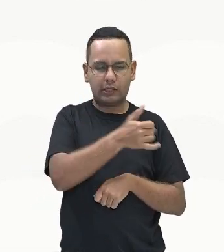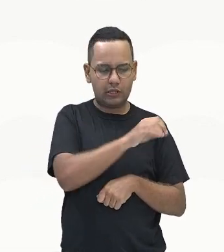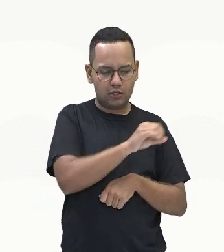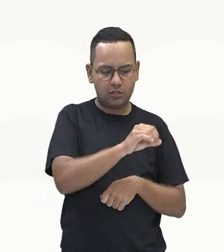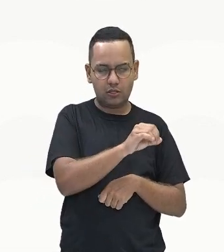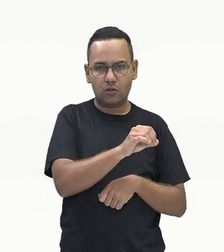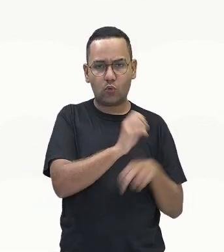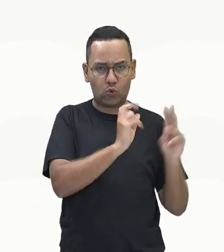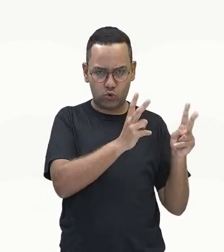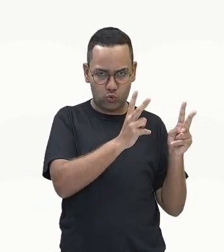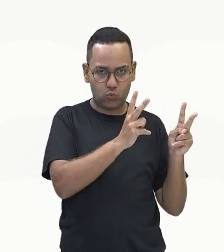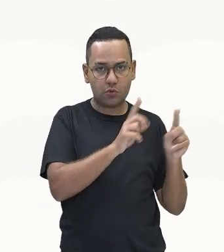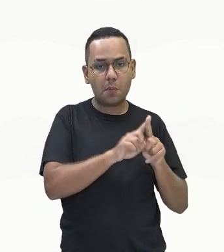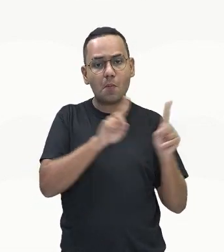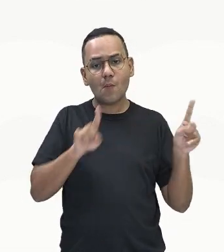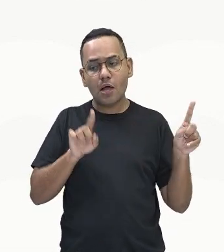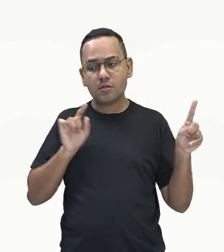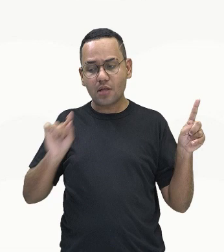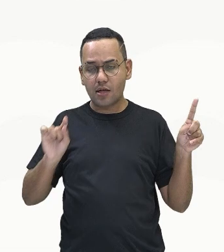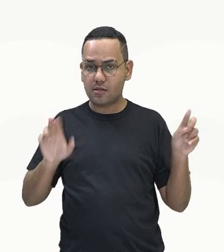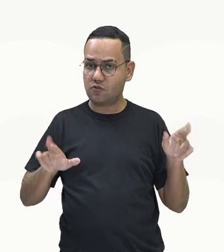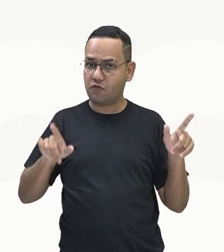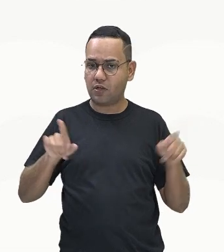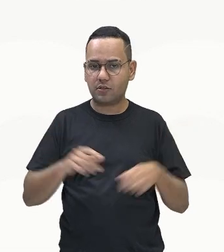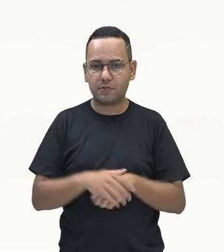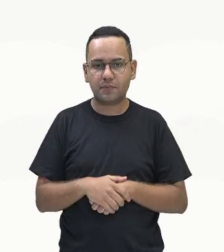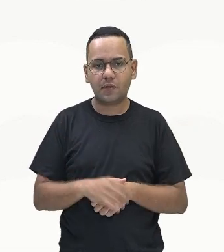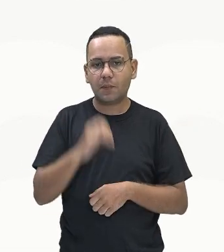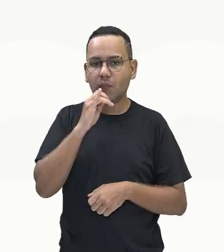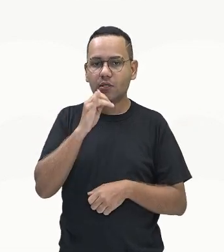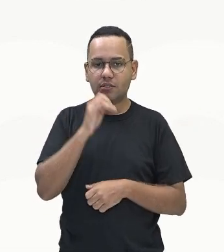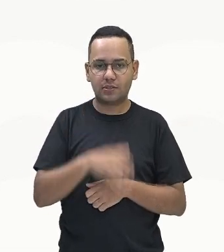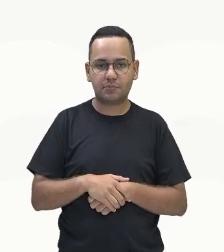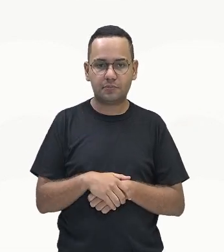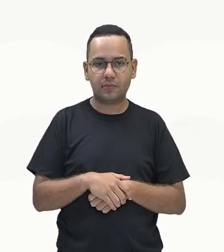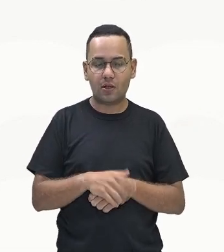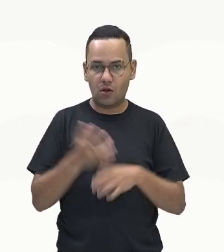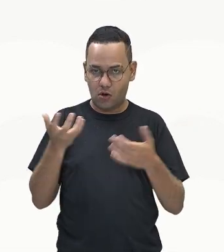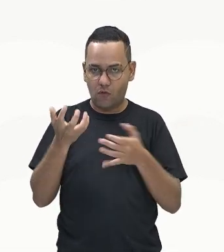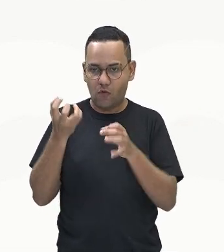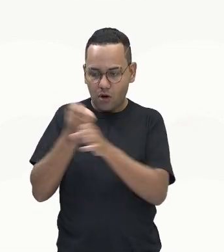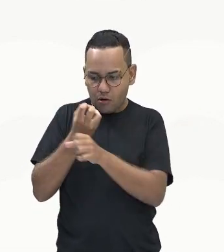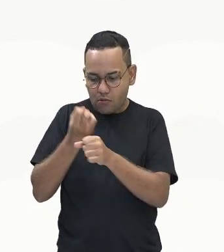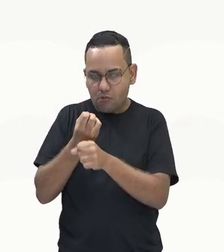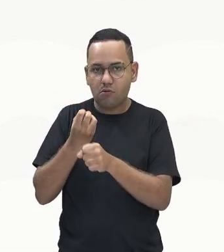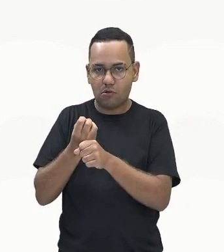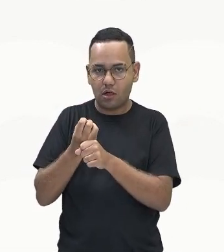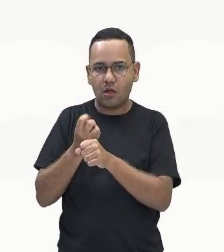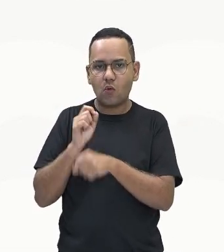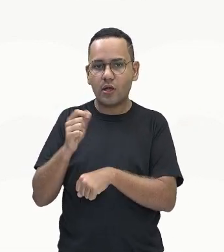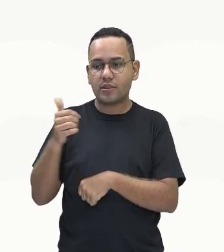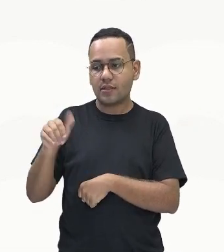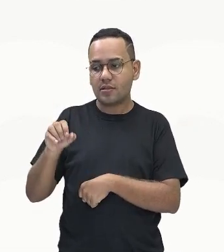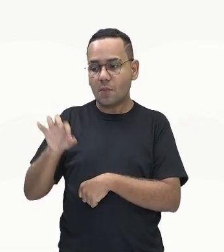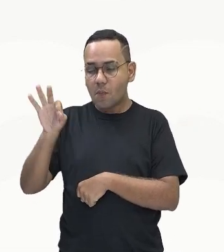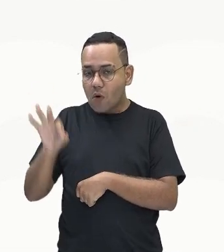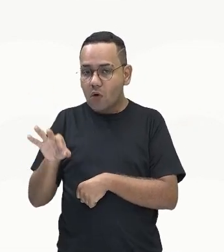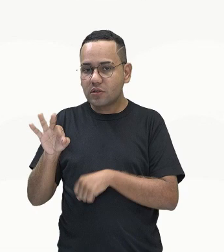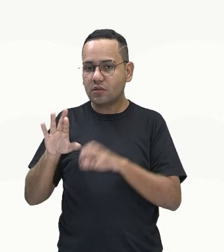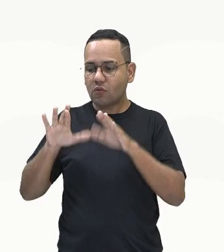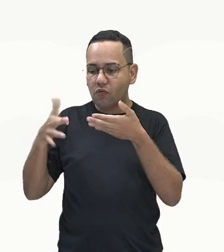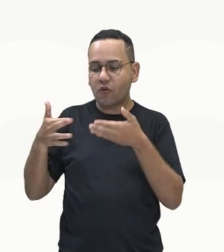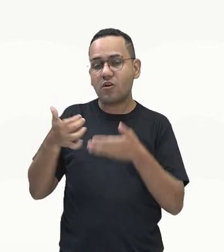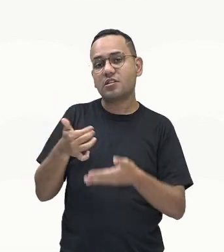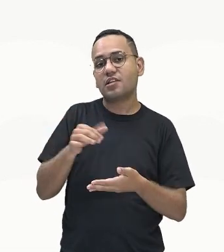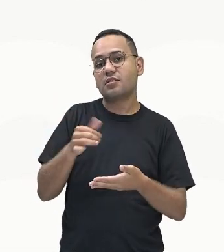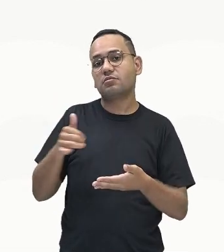Então, agora eu vou calcular os 10% em cima de 110. Tudo bem? Então, por isso que os